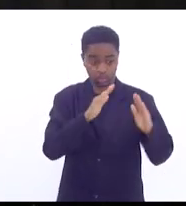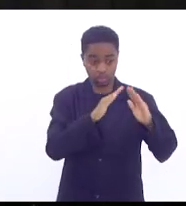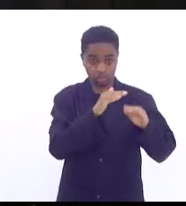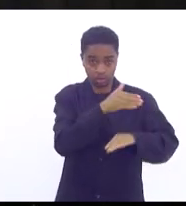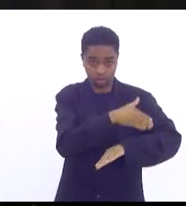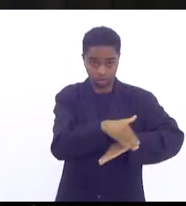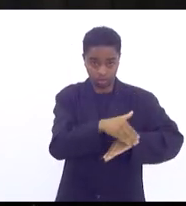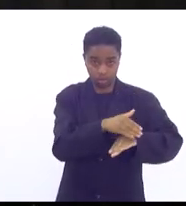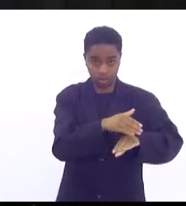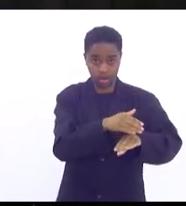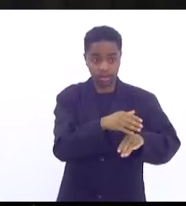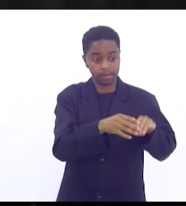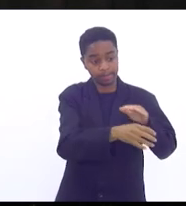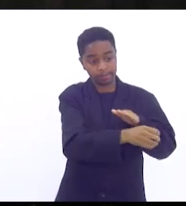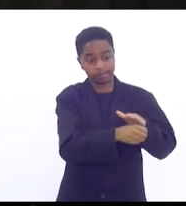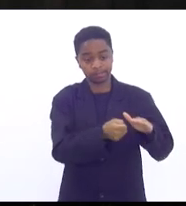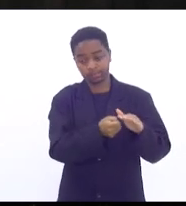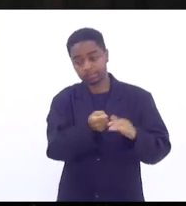tratadas.